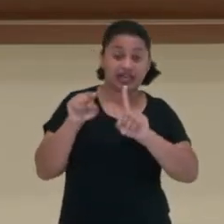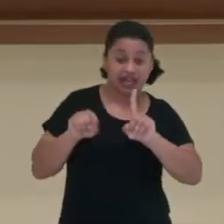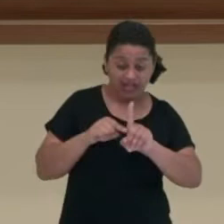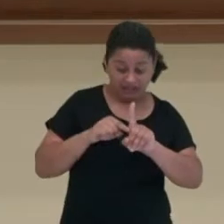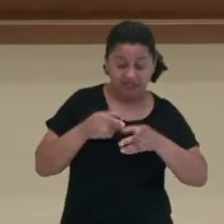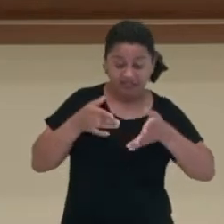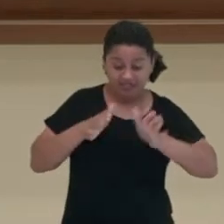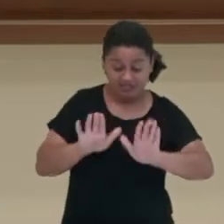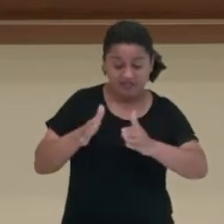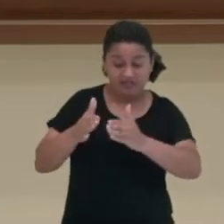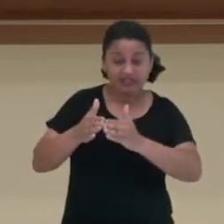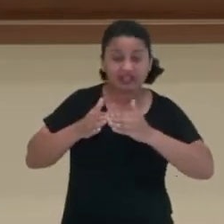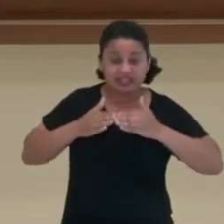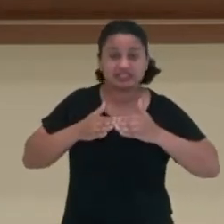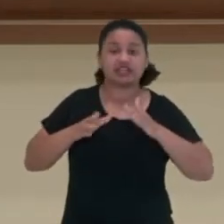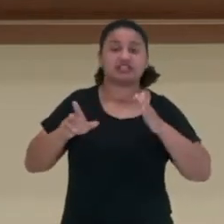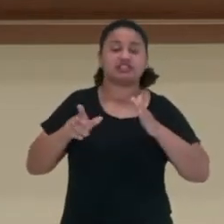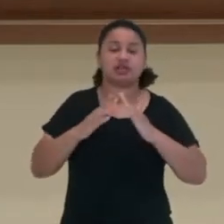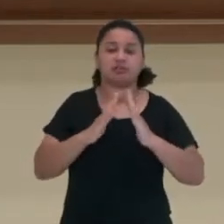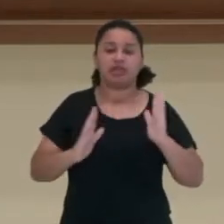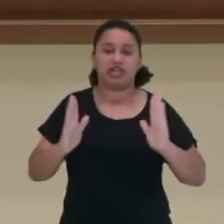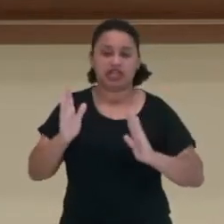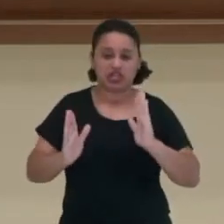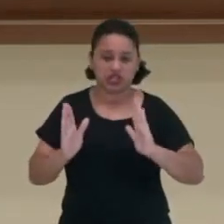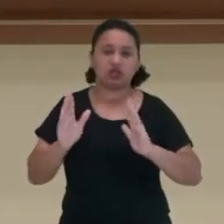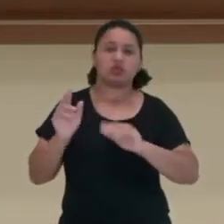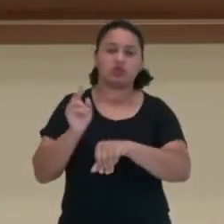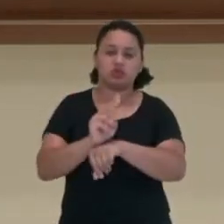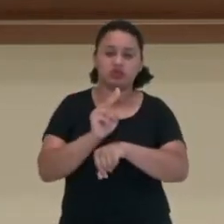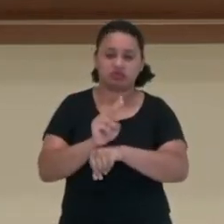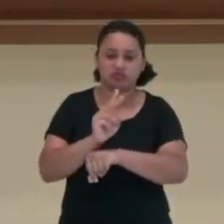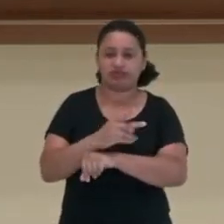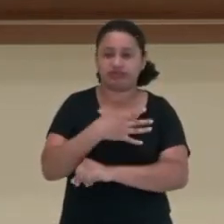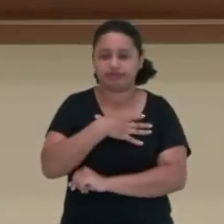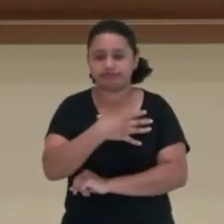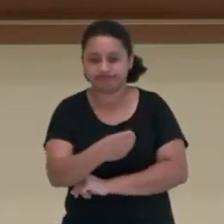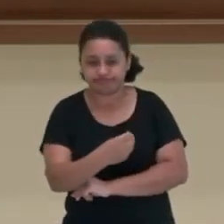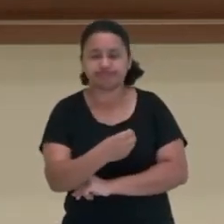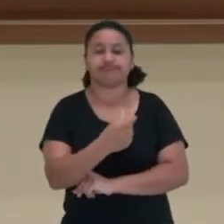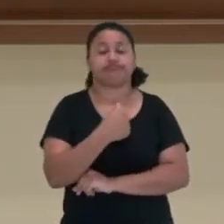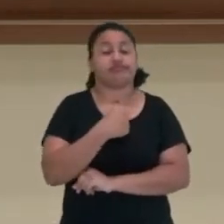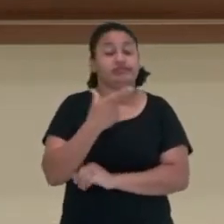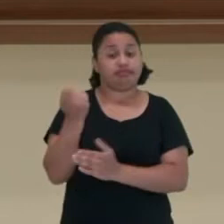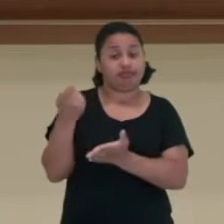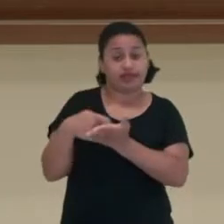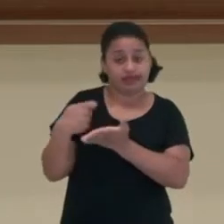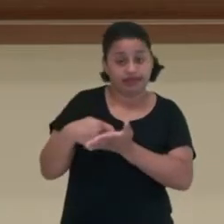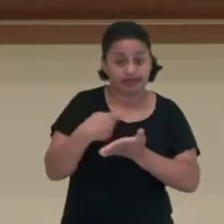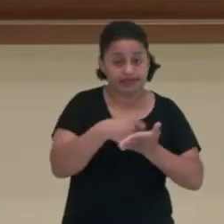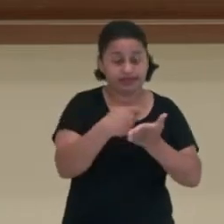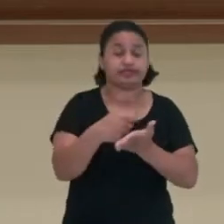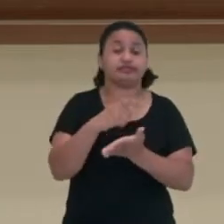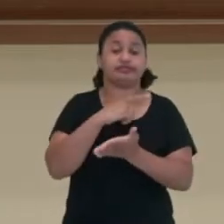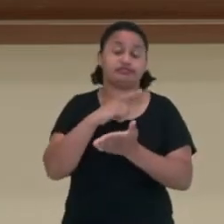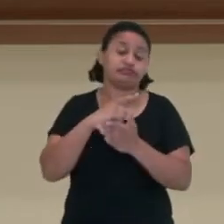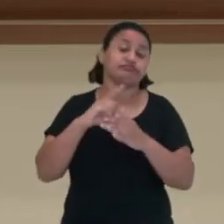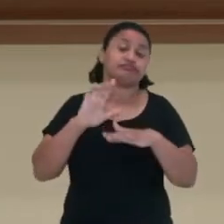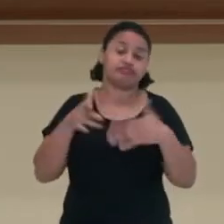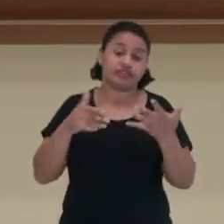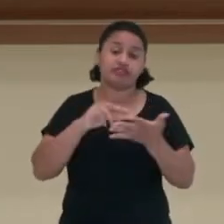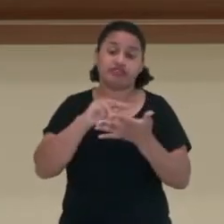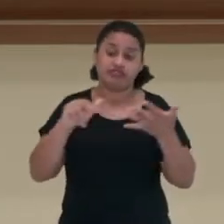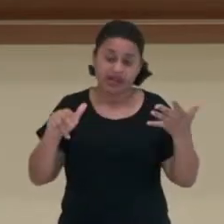ter também a questão da seguridade, de tirar a licença e ir remunerada e assim sucessivamente. Então,